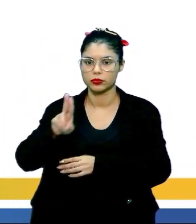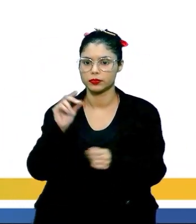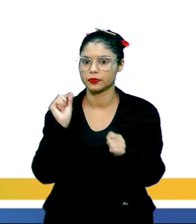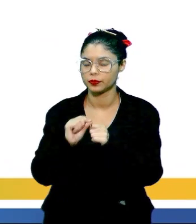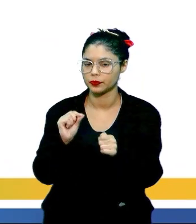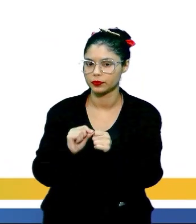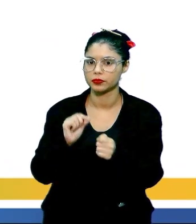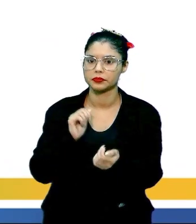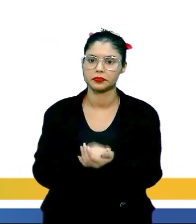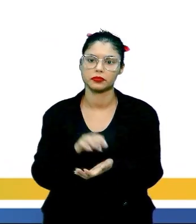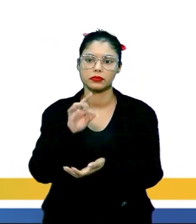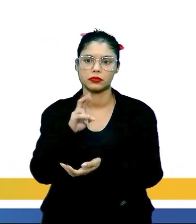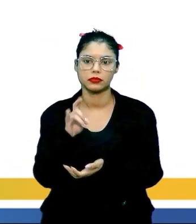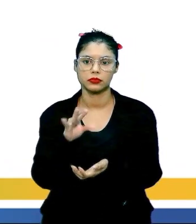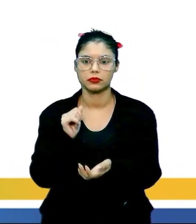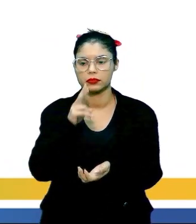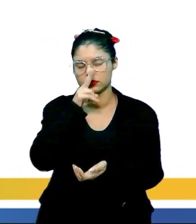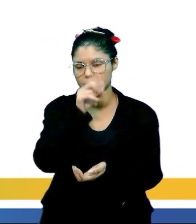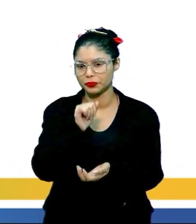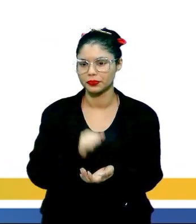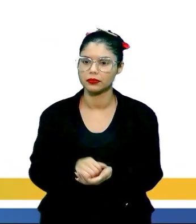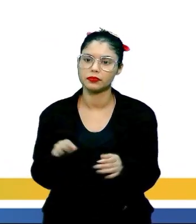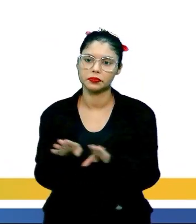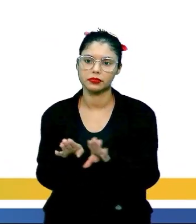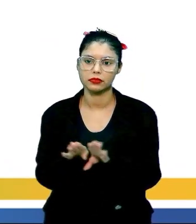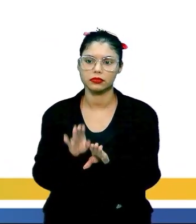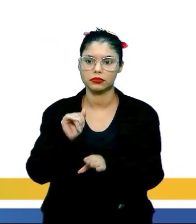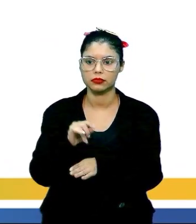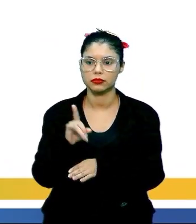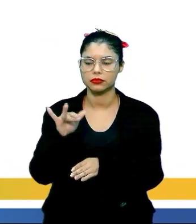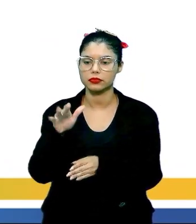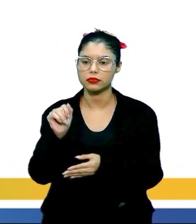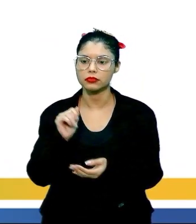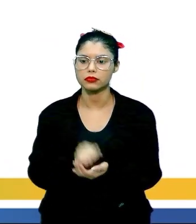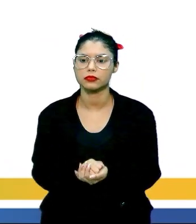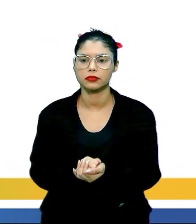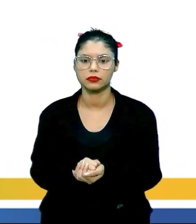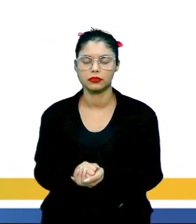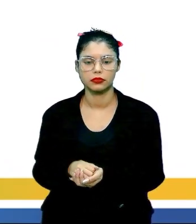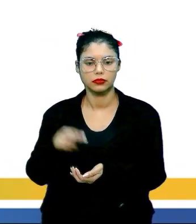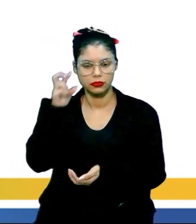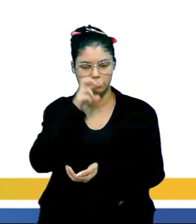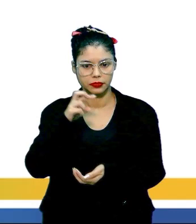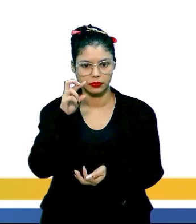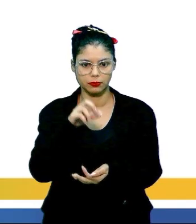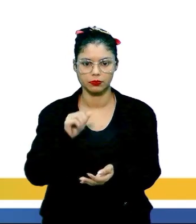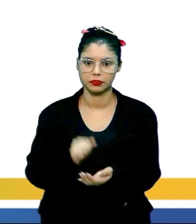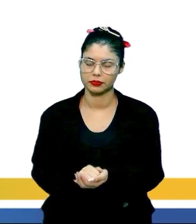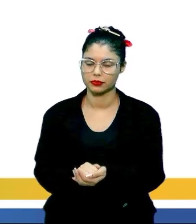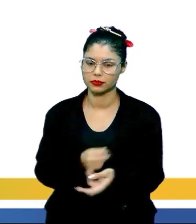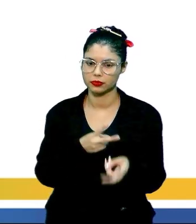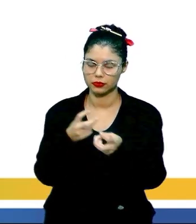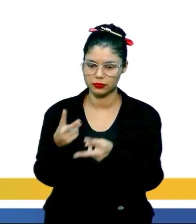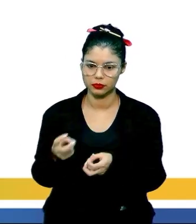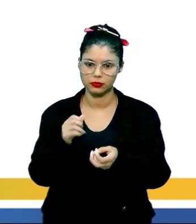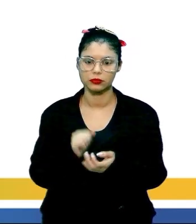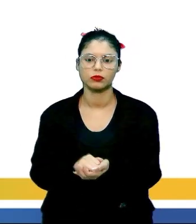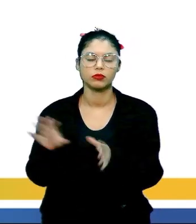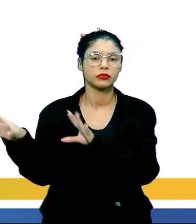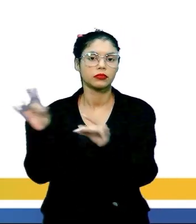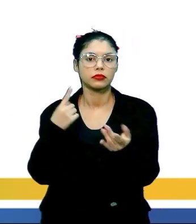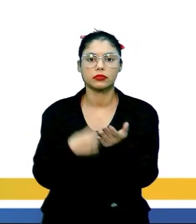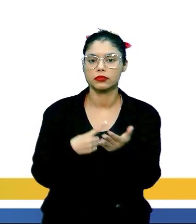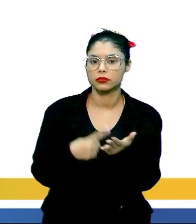é feito de um tecido leve e forte de nylon. Analisando o gráfico que temos aqui expresso, ele está levando